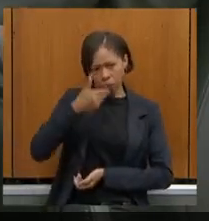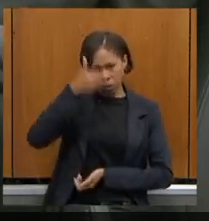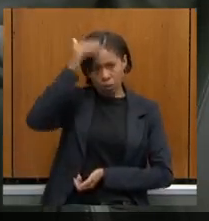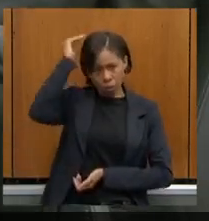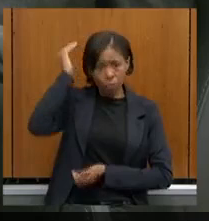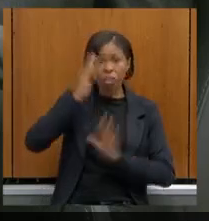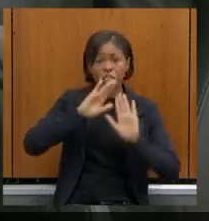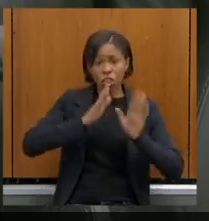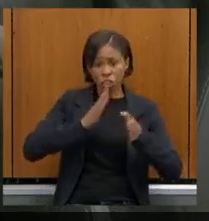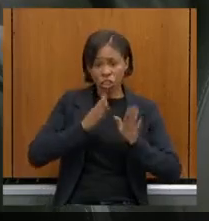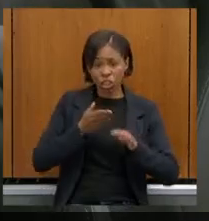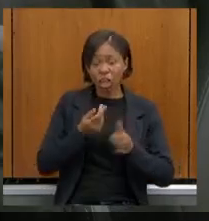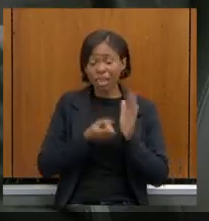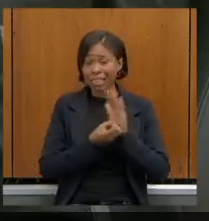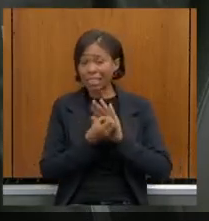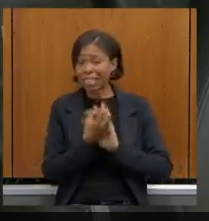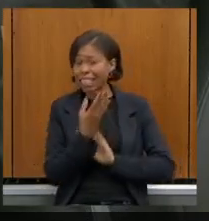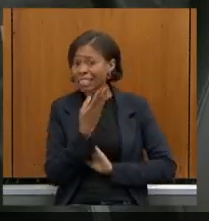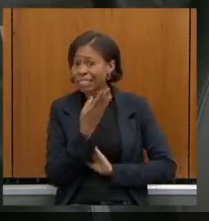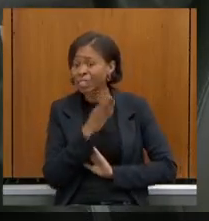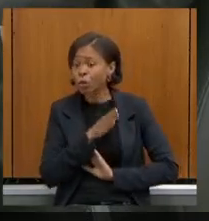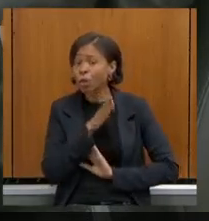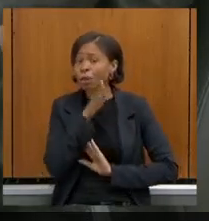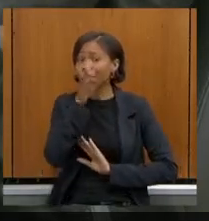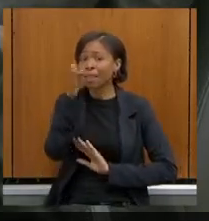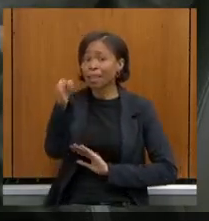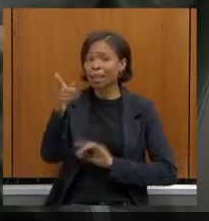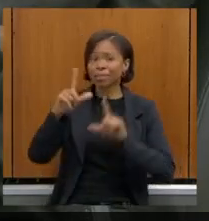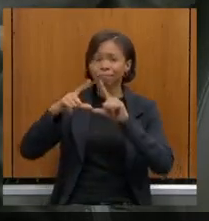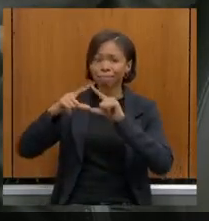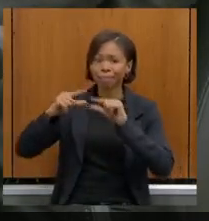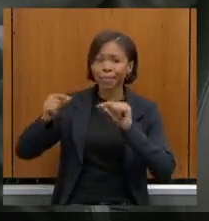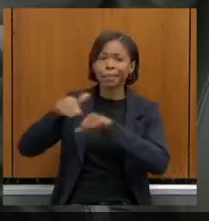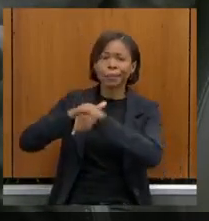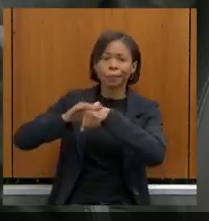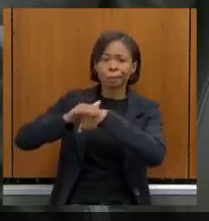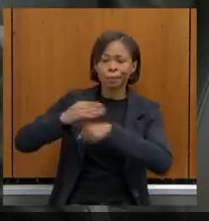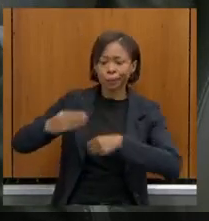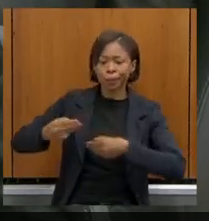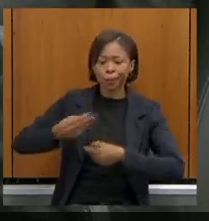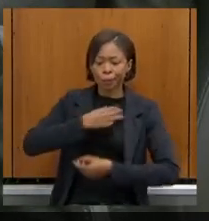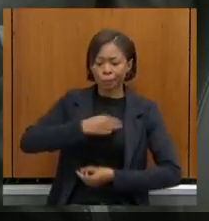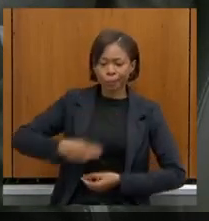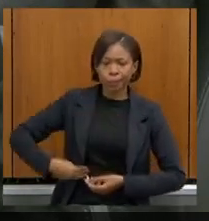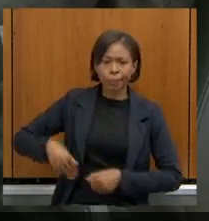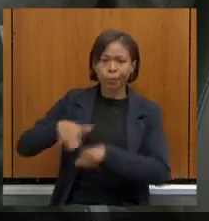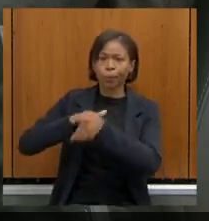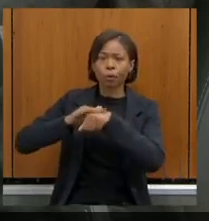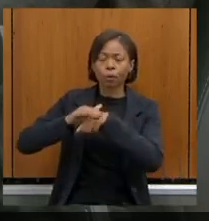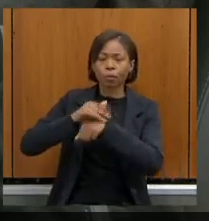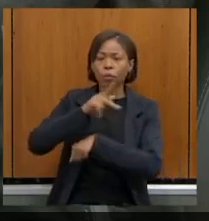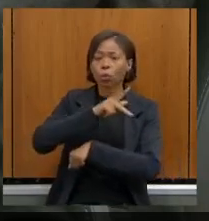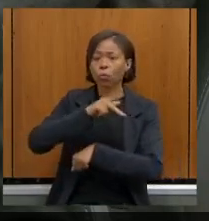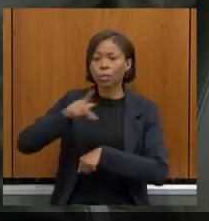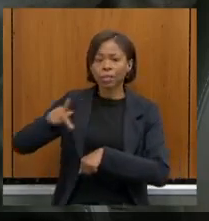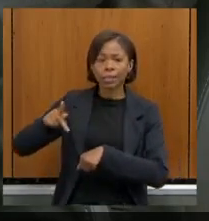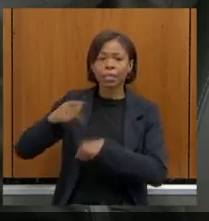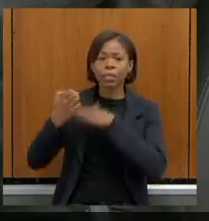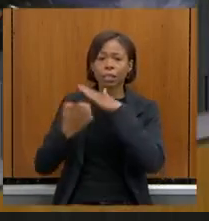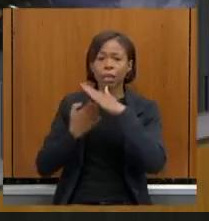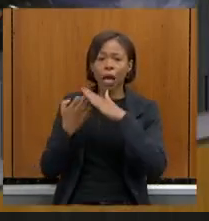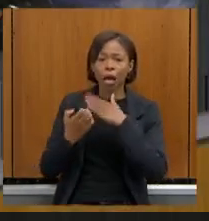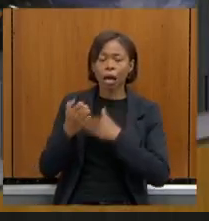já três vezes a Brasília por essa conta conversado com o ministro conversado com o presidente da ANA